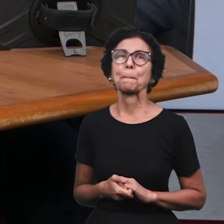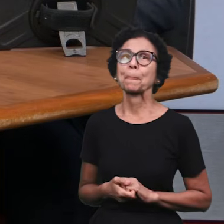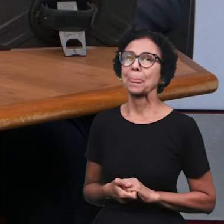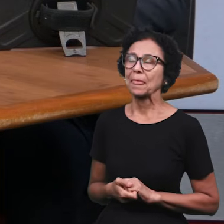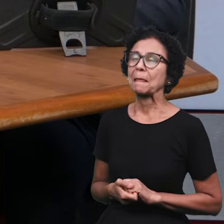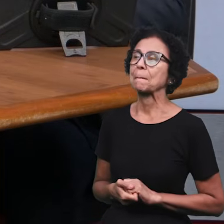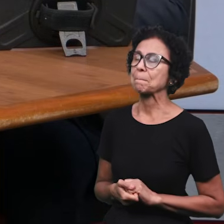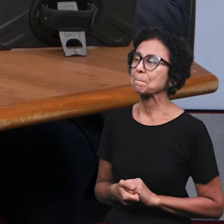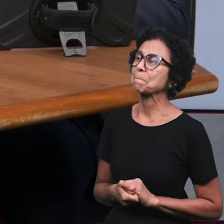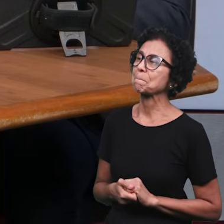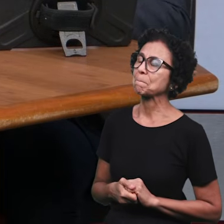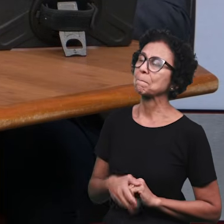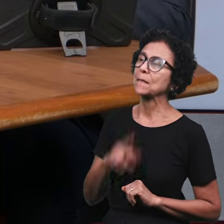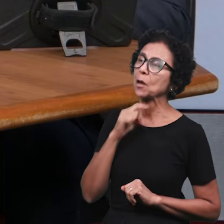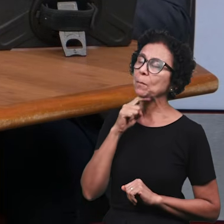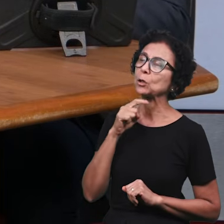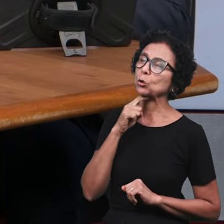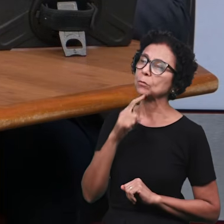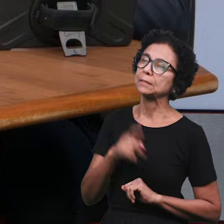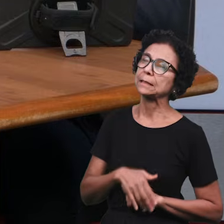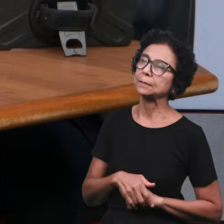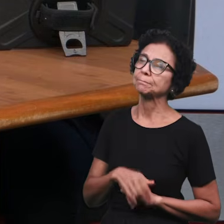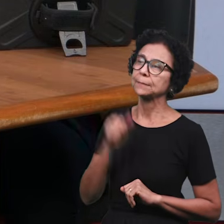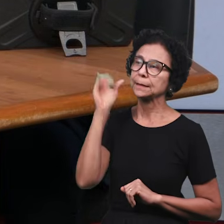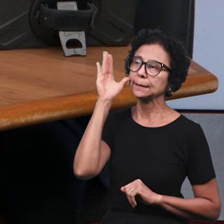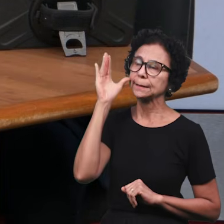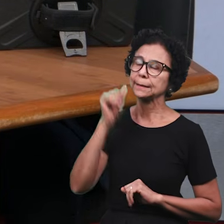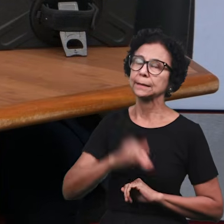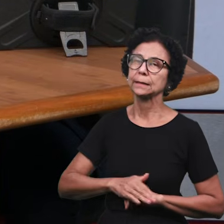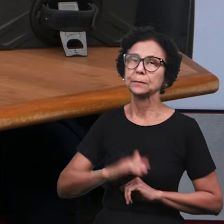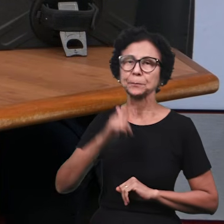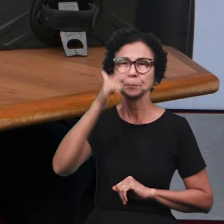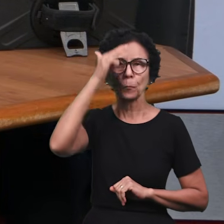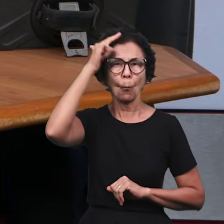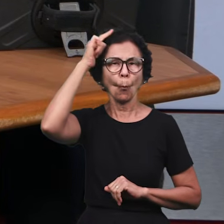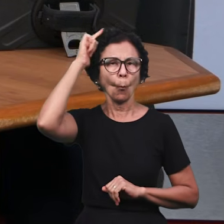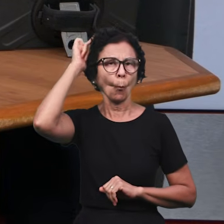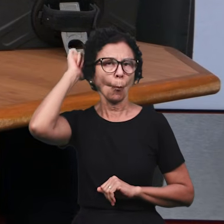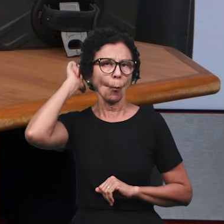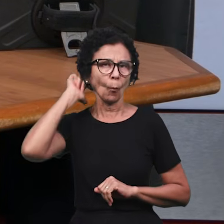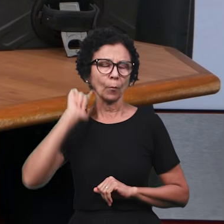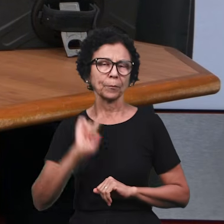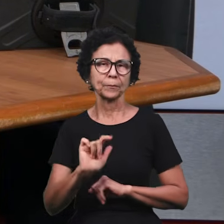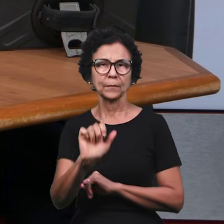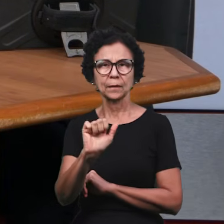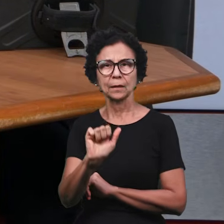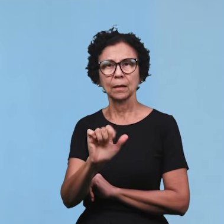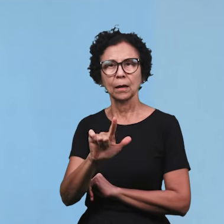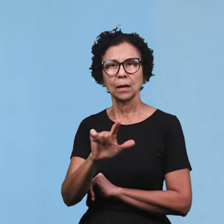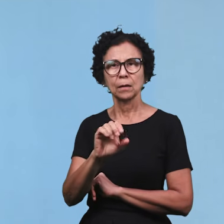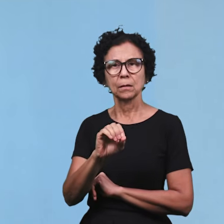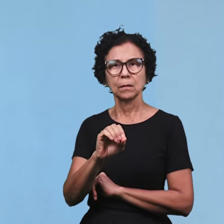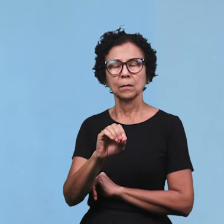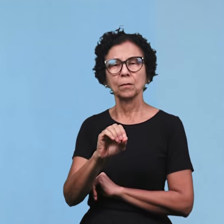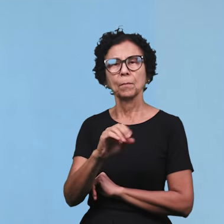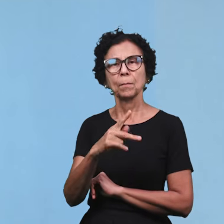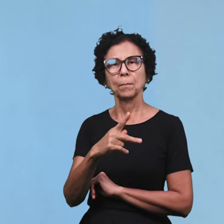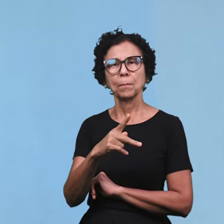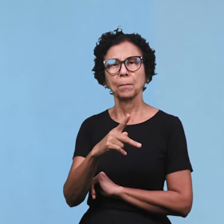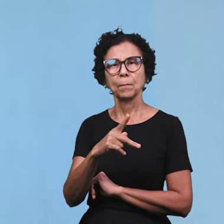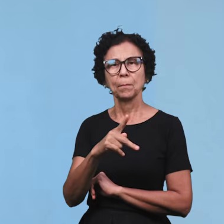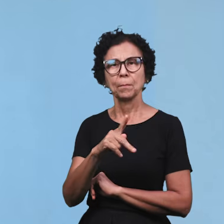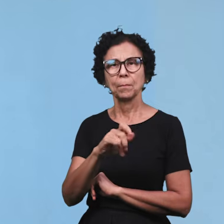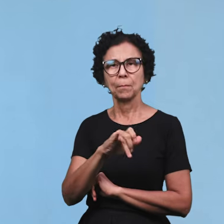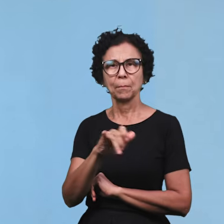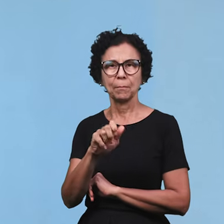uma dúvida excelente. Quando a gente fala de calvície, que no caso é a alopecia androgenética, o nome mesmo já diz,